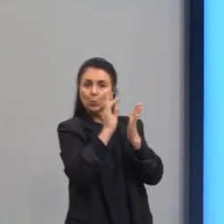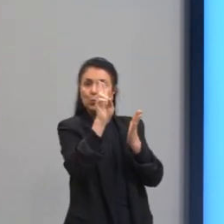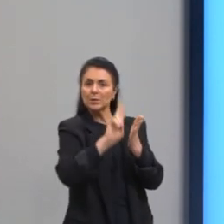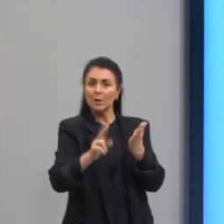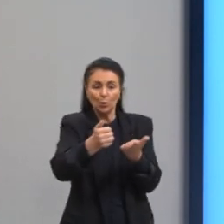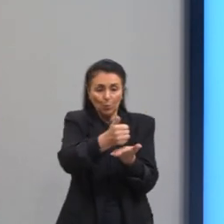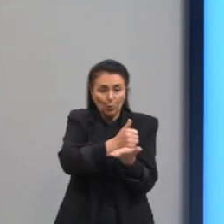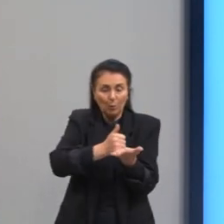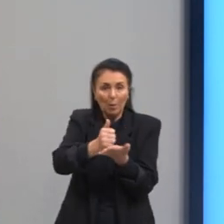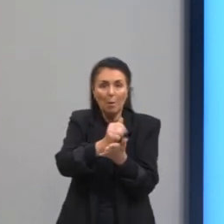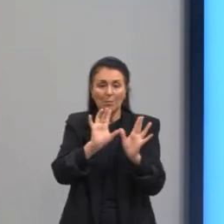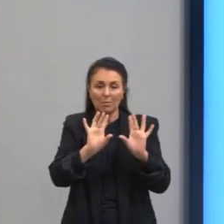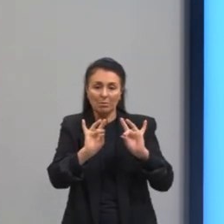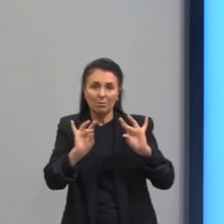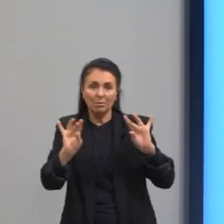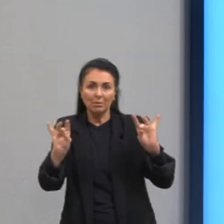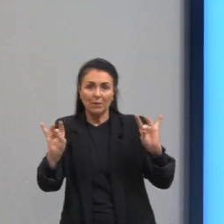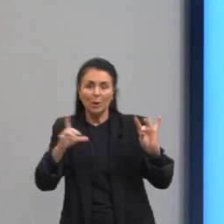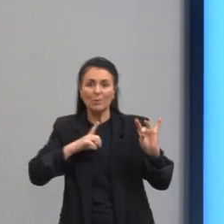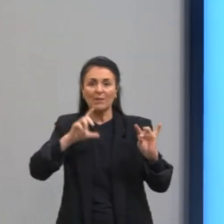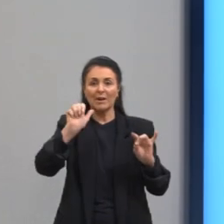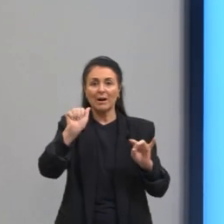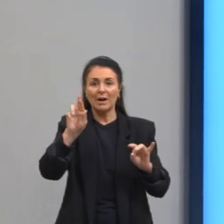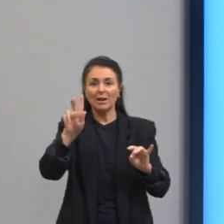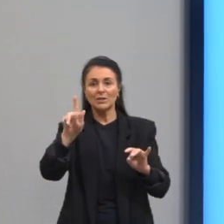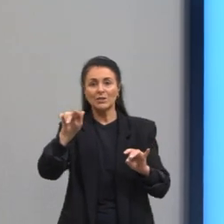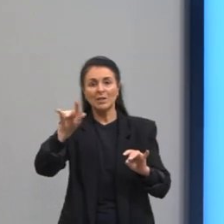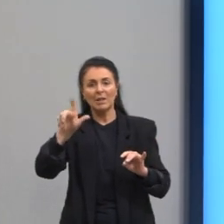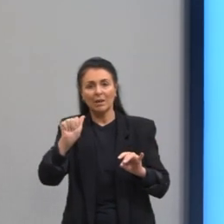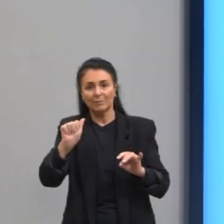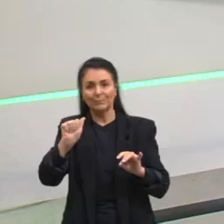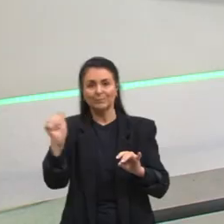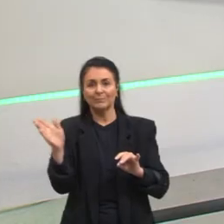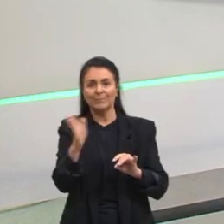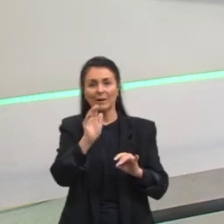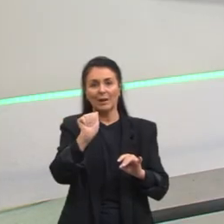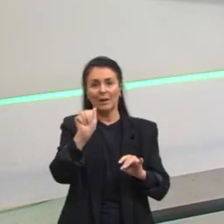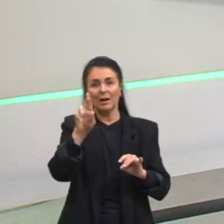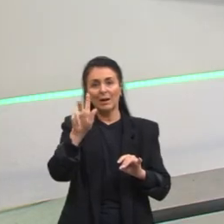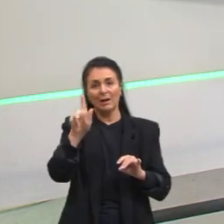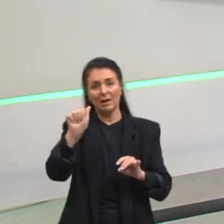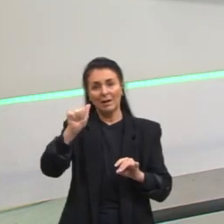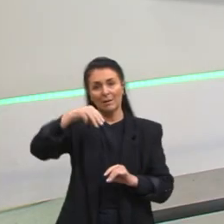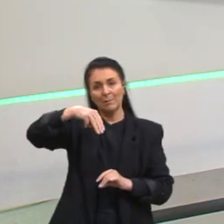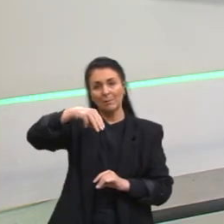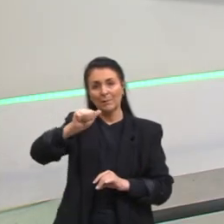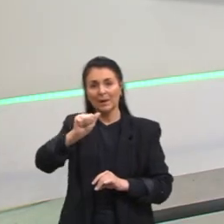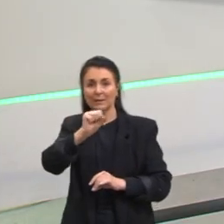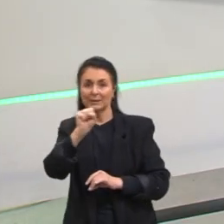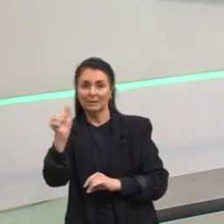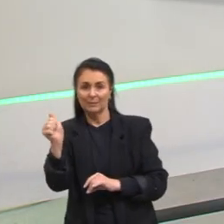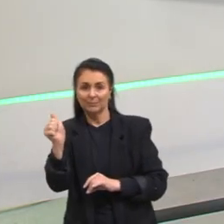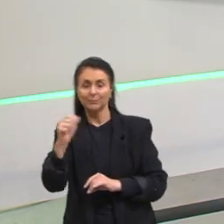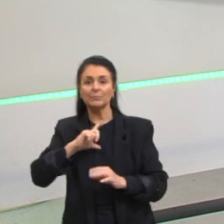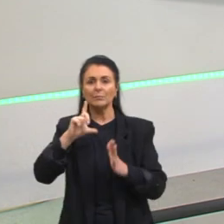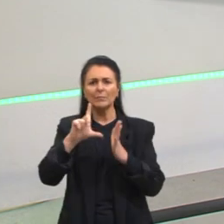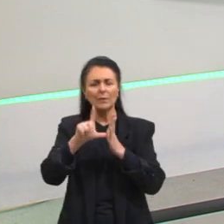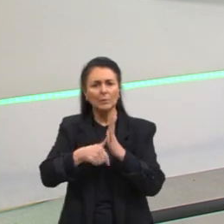ou seja ali argila né argamassa enfim a gente encontra depois em Roma também